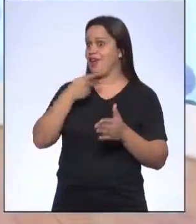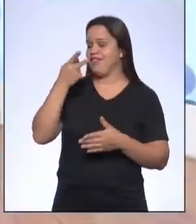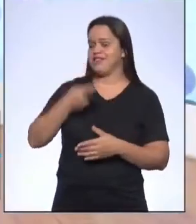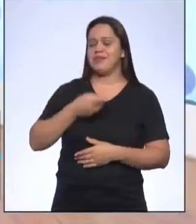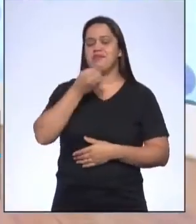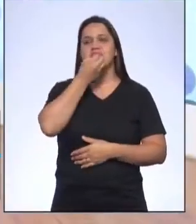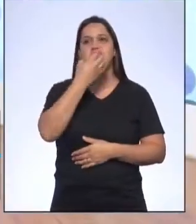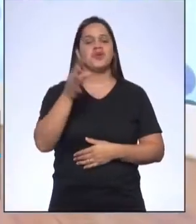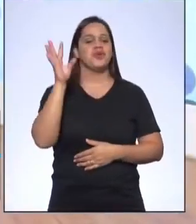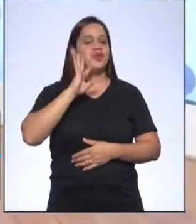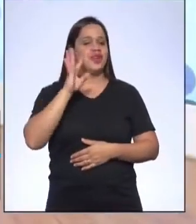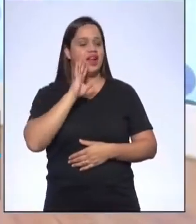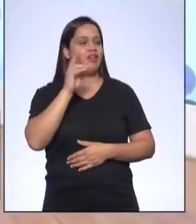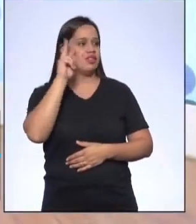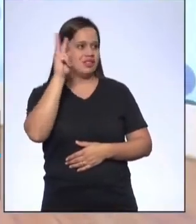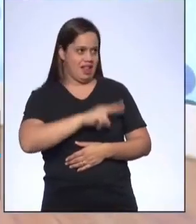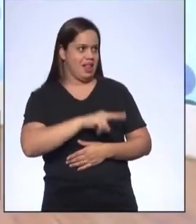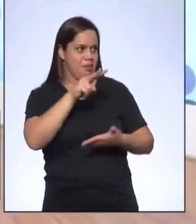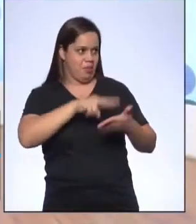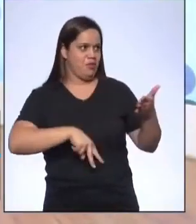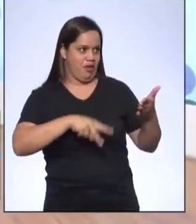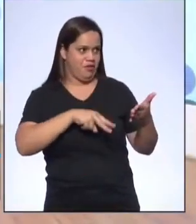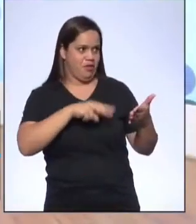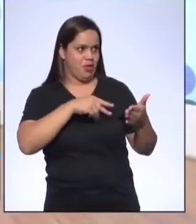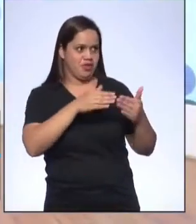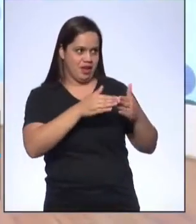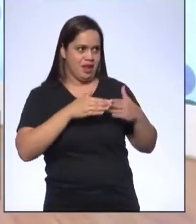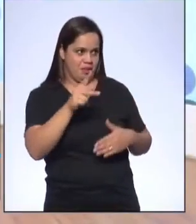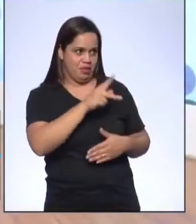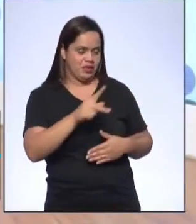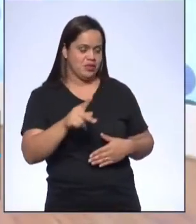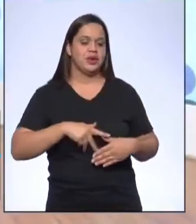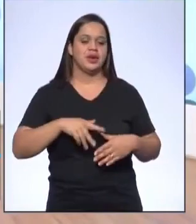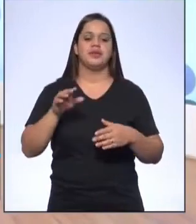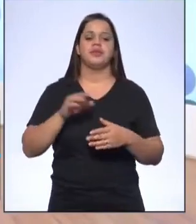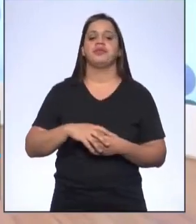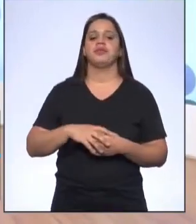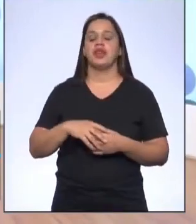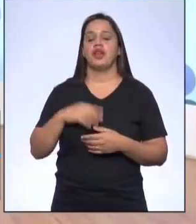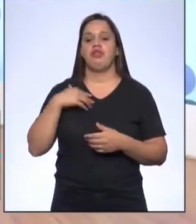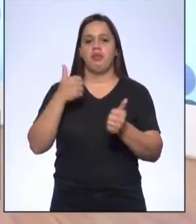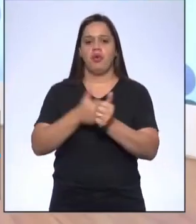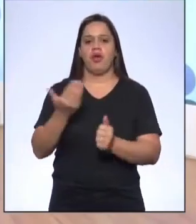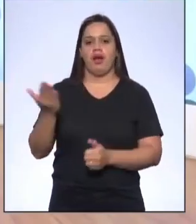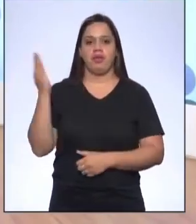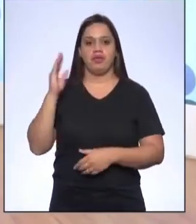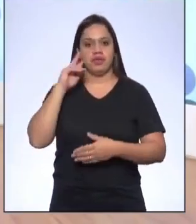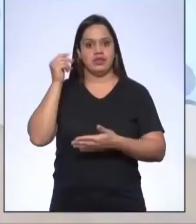Ai, você leu primeiro aí pra gente o texto 3? Ler, gente, leio. Vamos colocar aqui para vocês acompanharem. Bom,